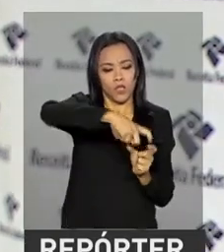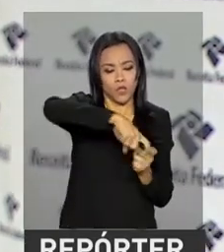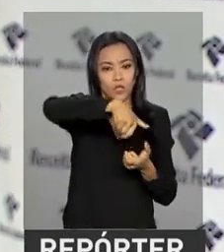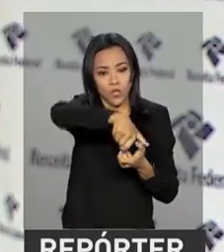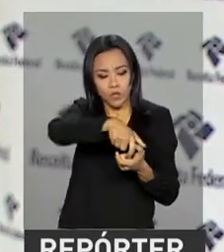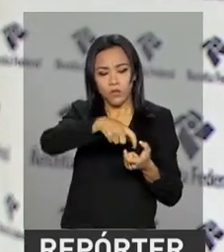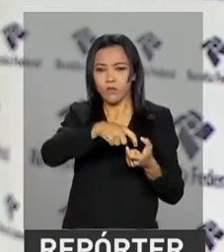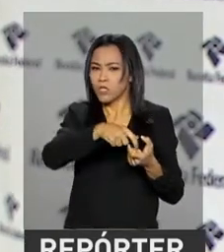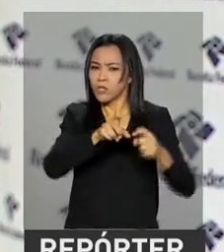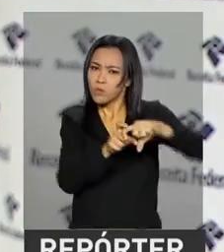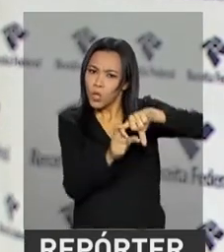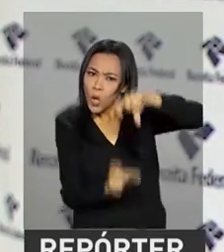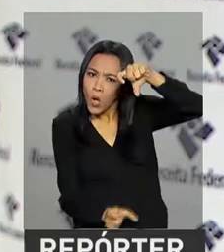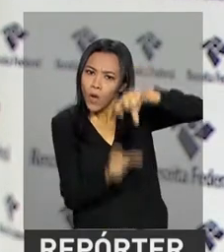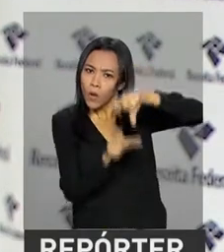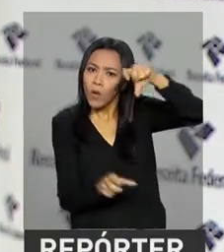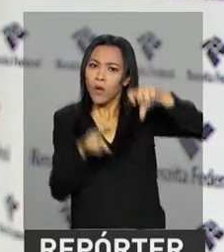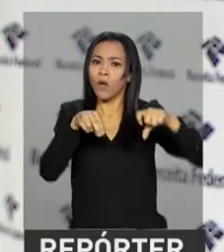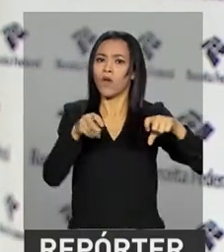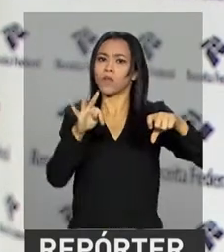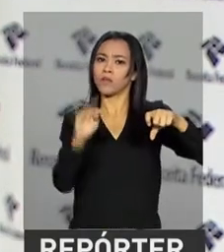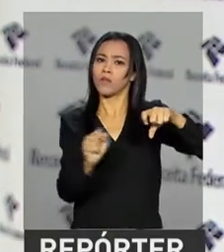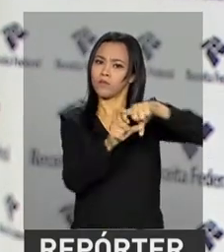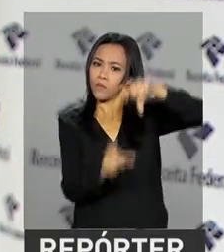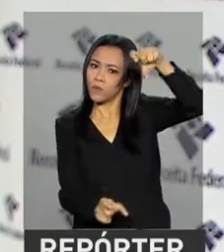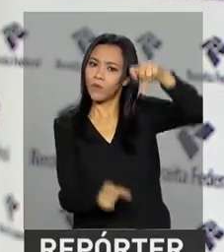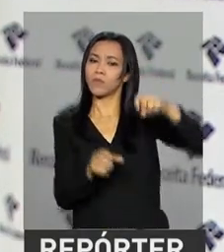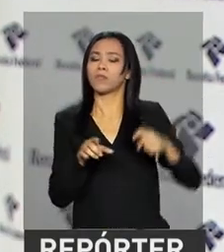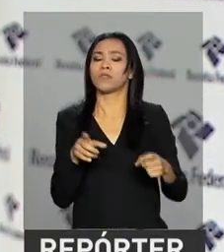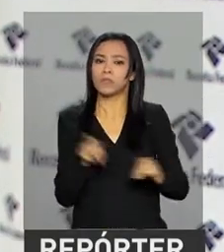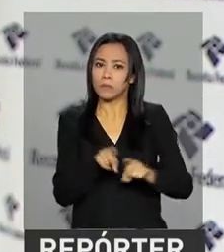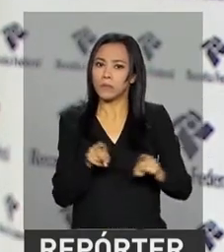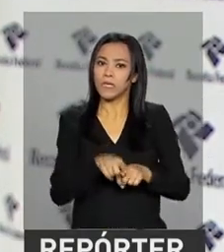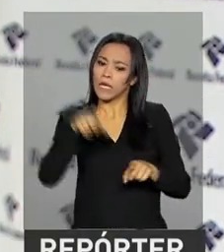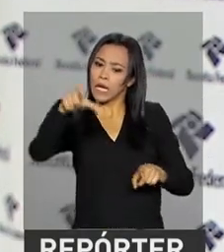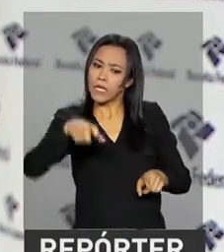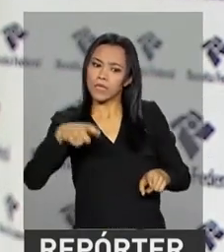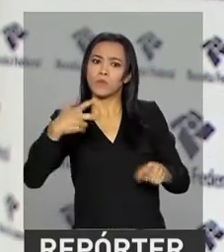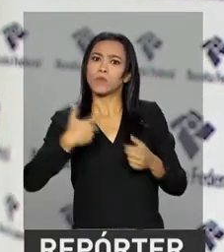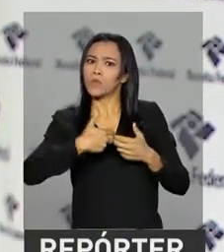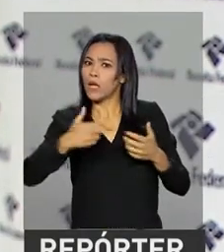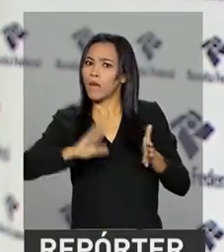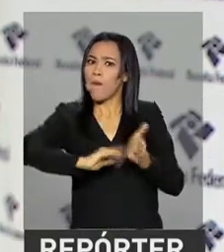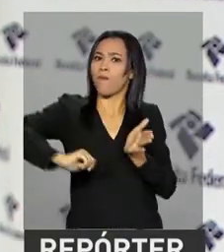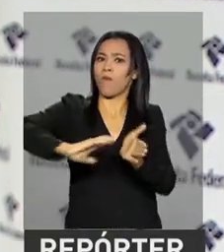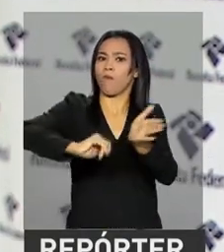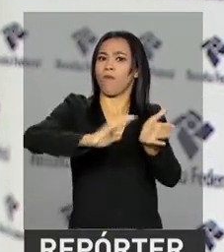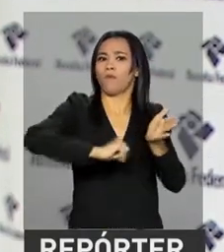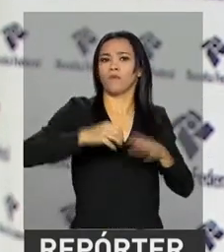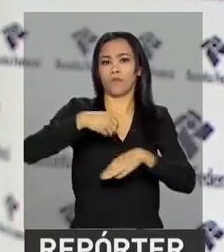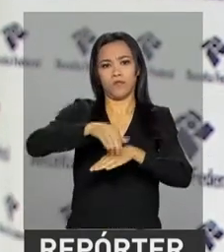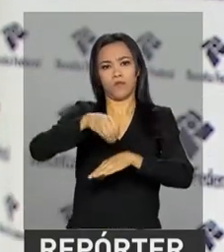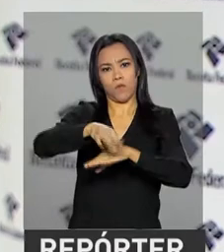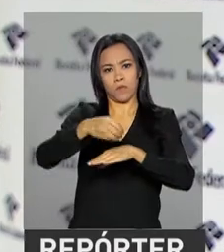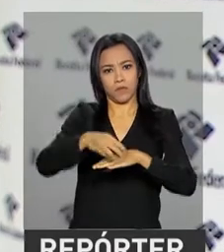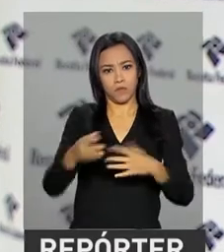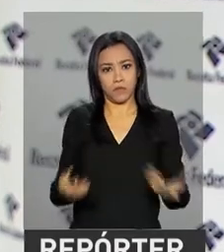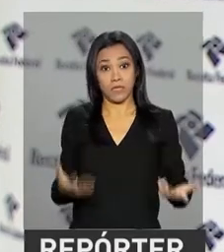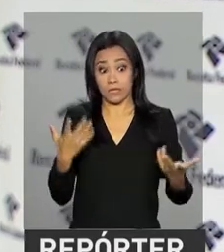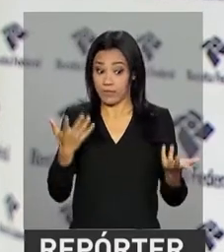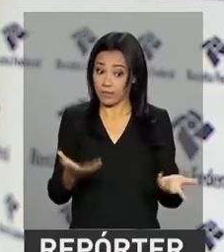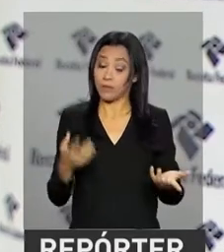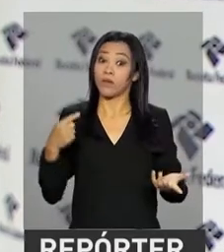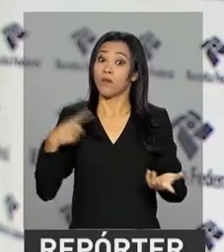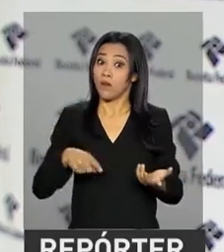vendas recebidas através de cartão de crédito e cartão de débito essas empresas então foram objecto cruzamento pelos auditores da receita